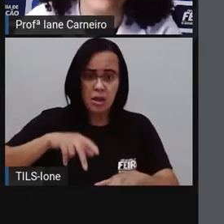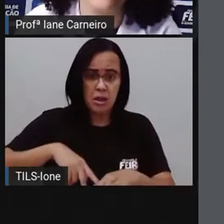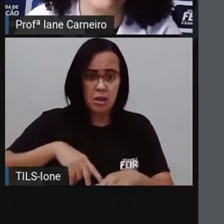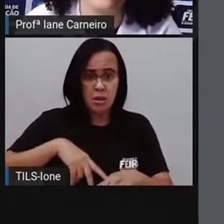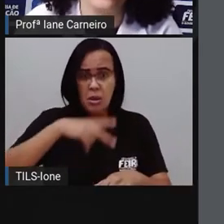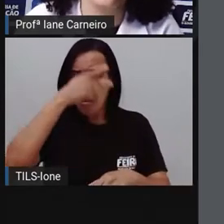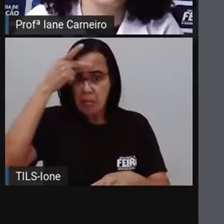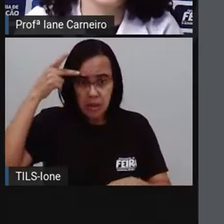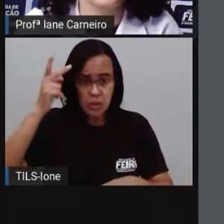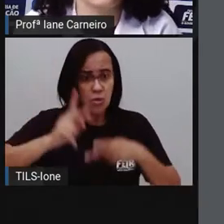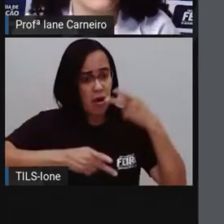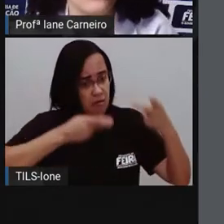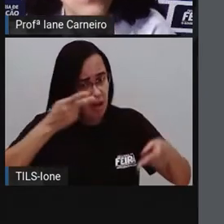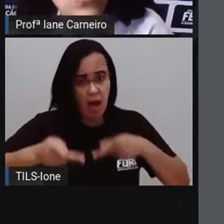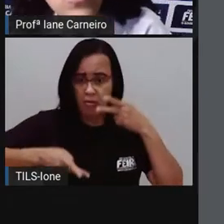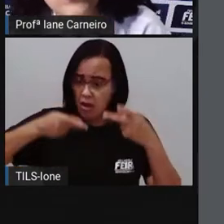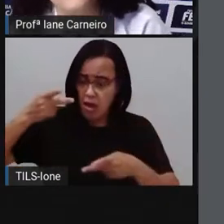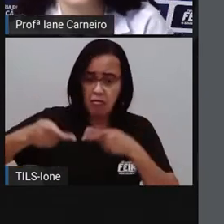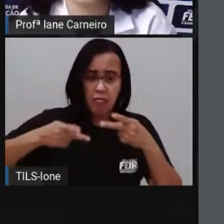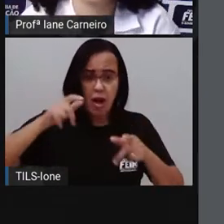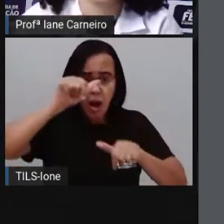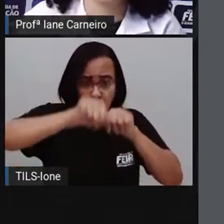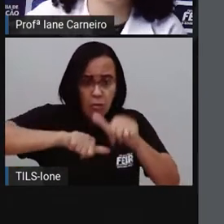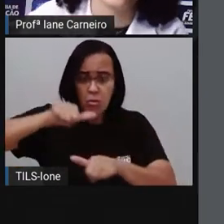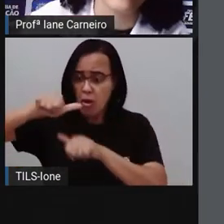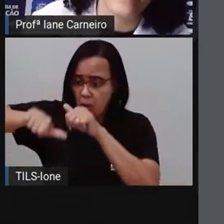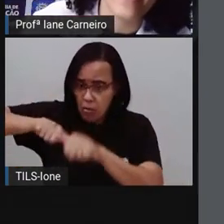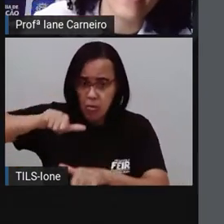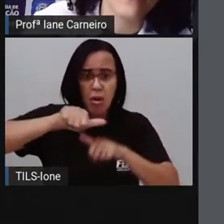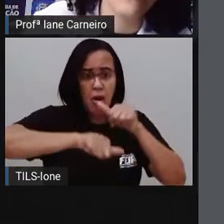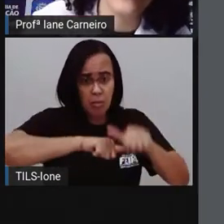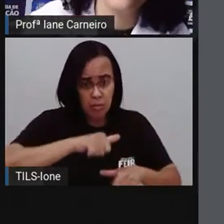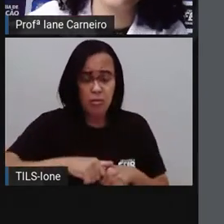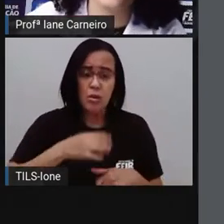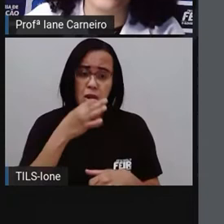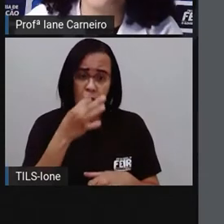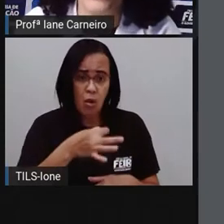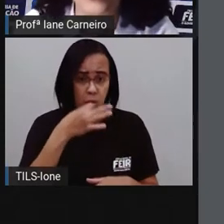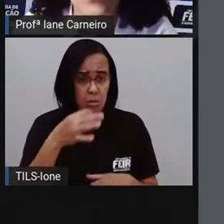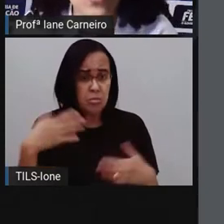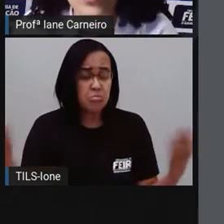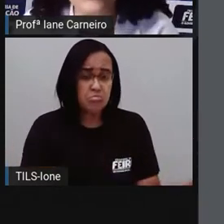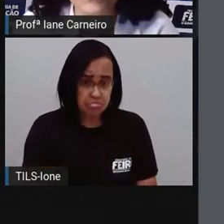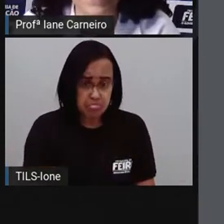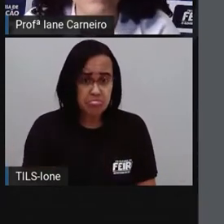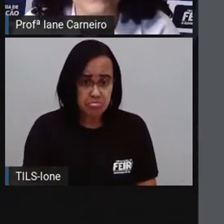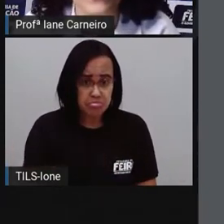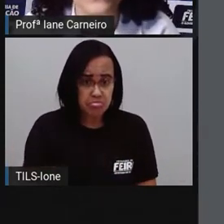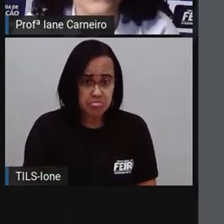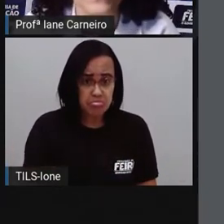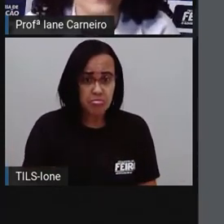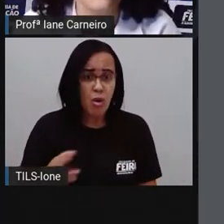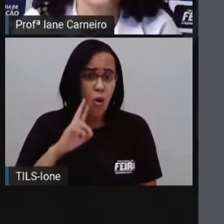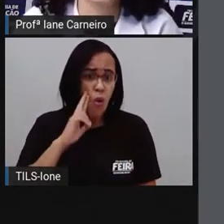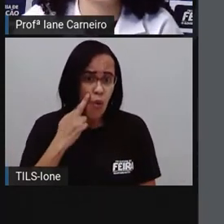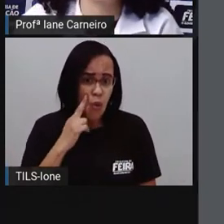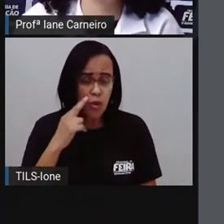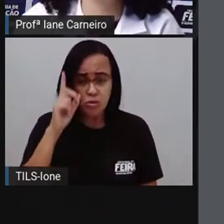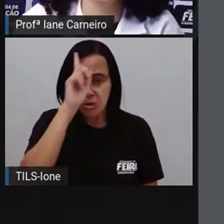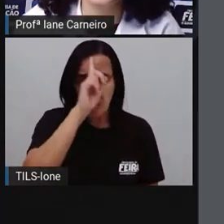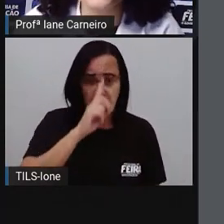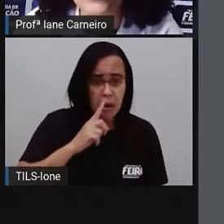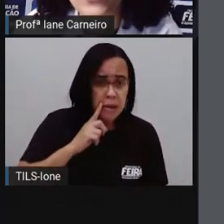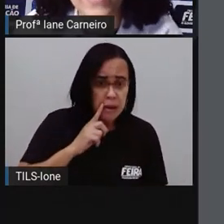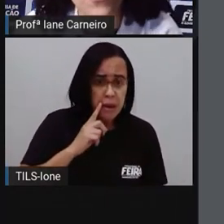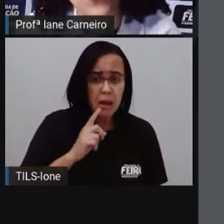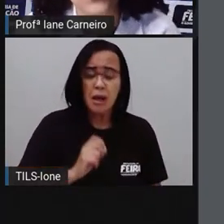opinião. Ficava roxo, amarelo, ficava cor de pavão. Ficava